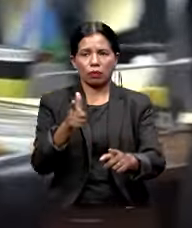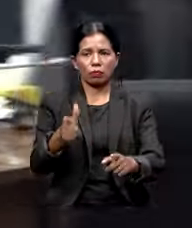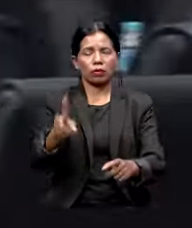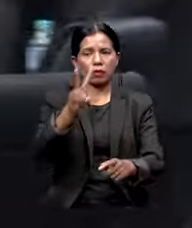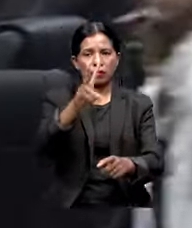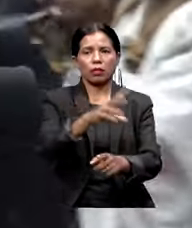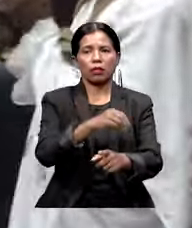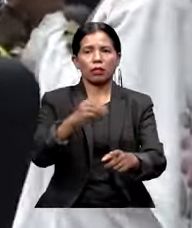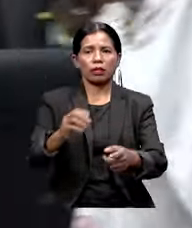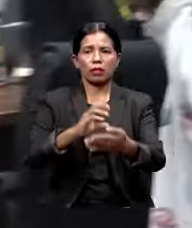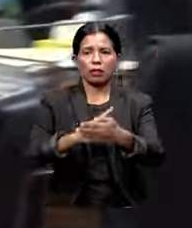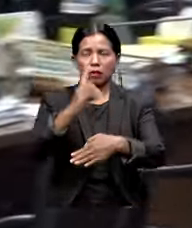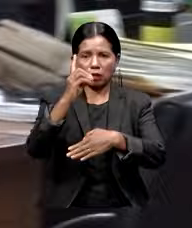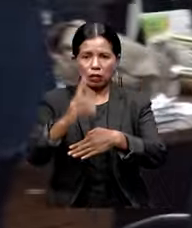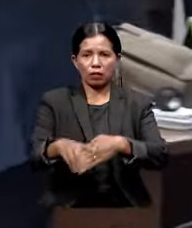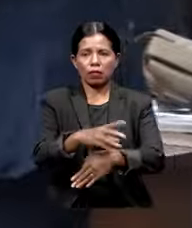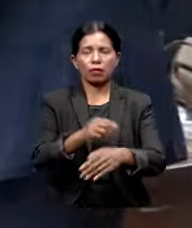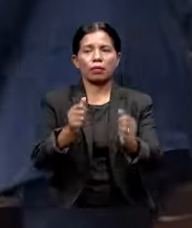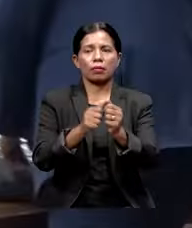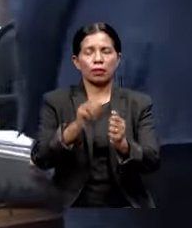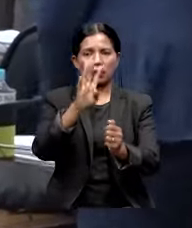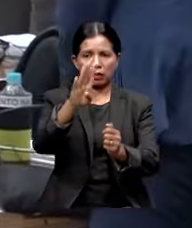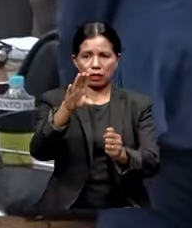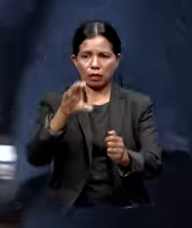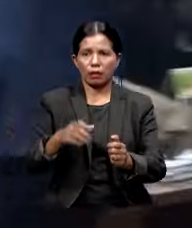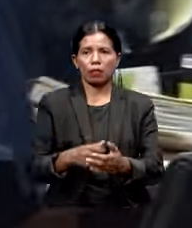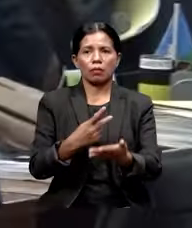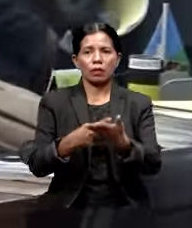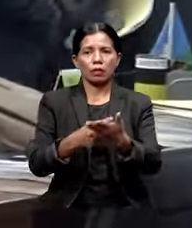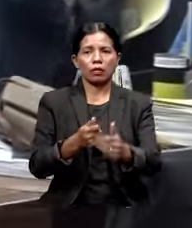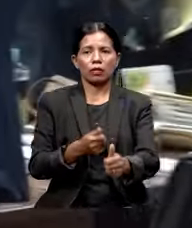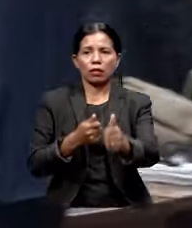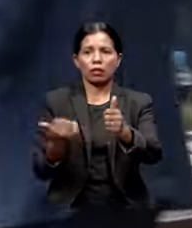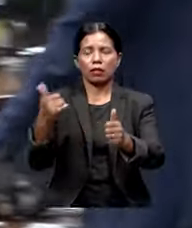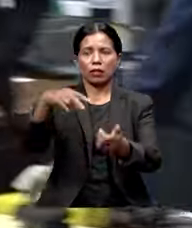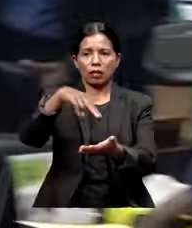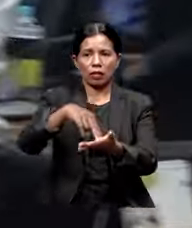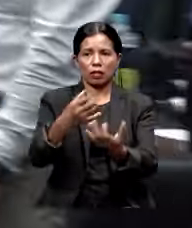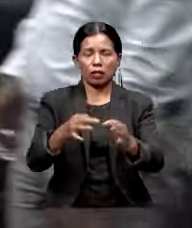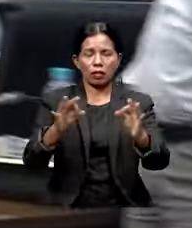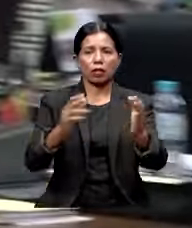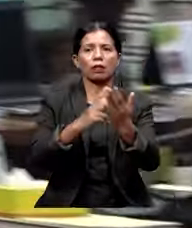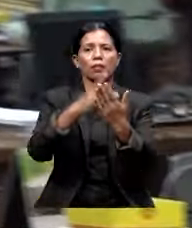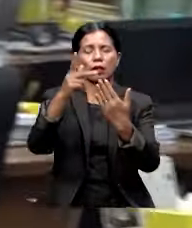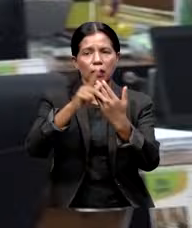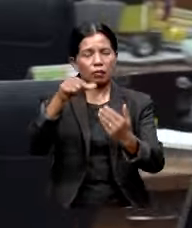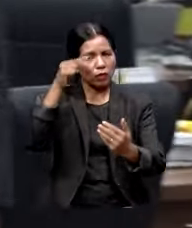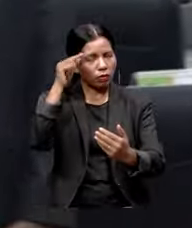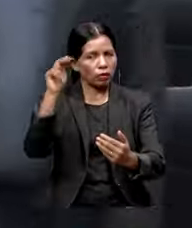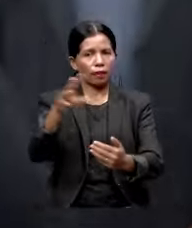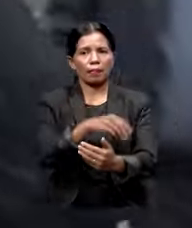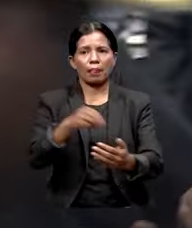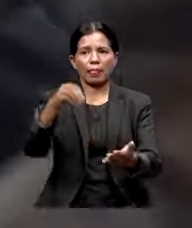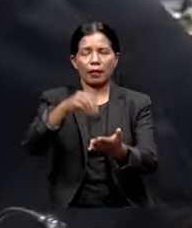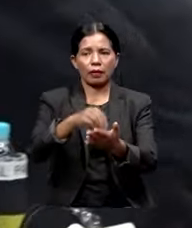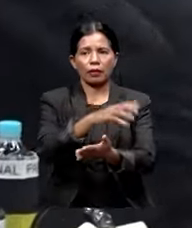Rua, capital desenvolvimento Tocon Atusat Resin. Proposta de prioridades se neve estabelece ona e a programa Governo União destaca a alocação